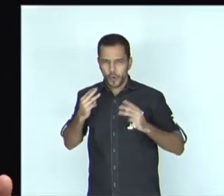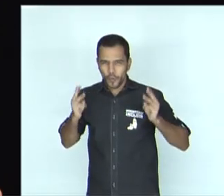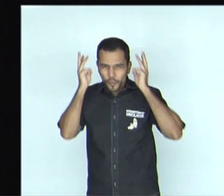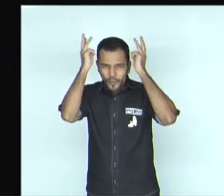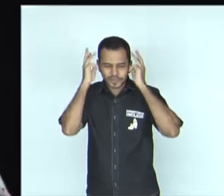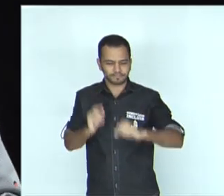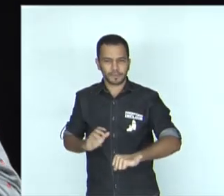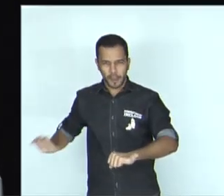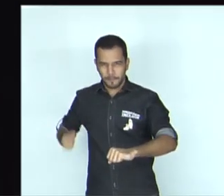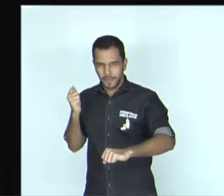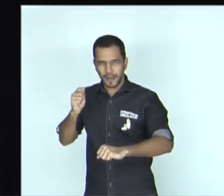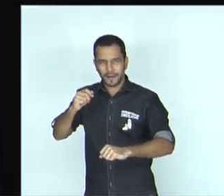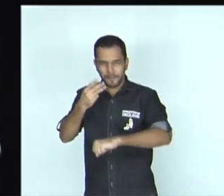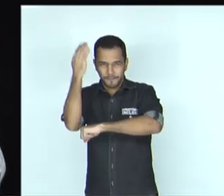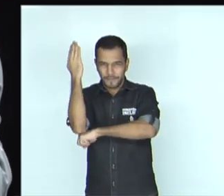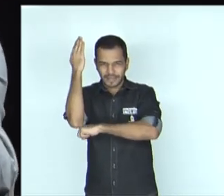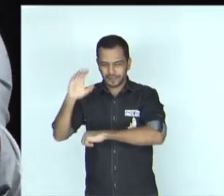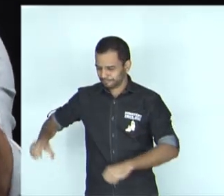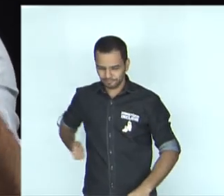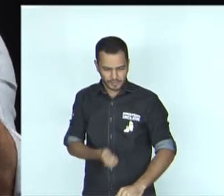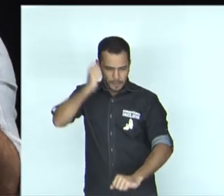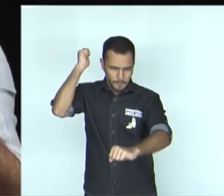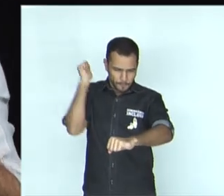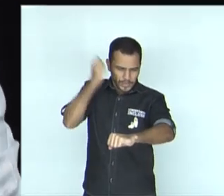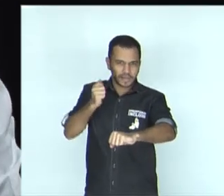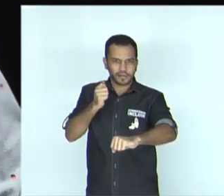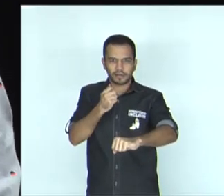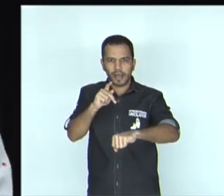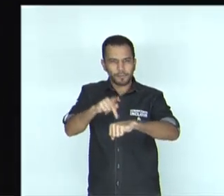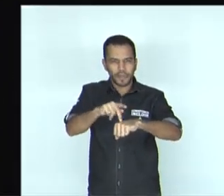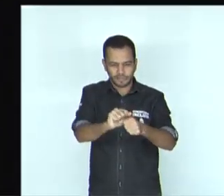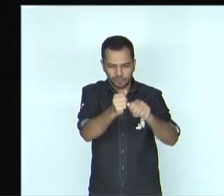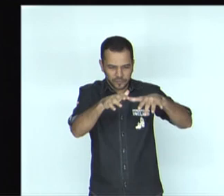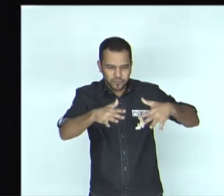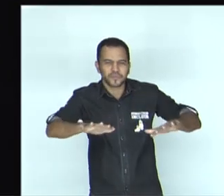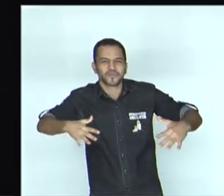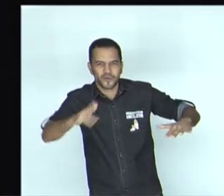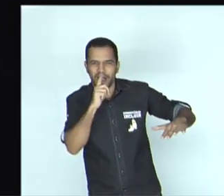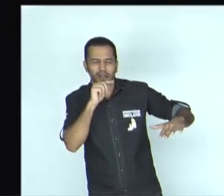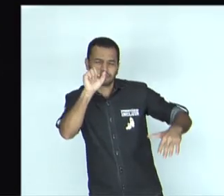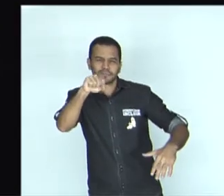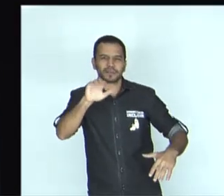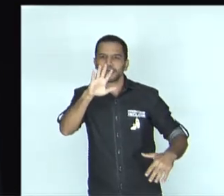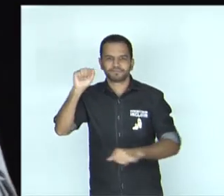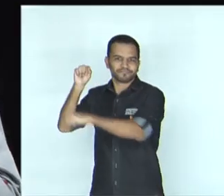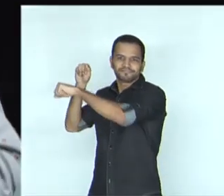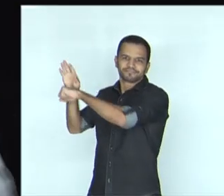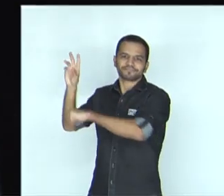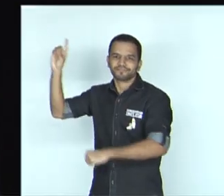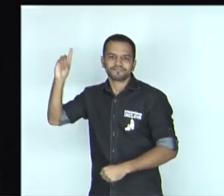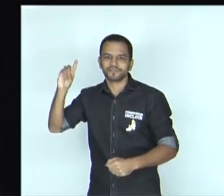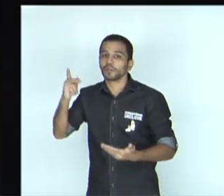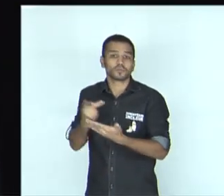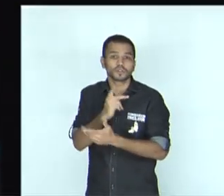Moisés. A quem mais Deus dá, mais Deus vai cobrar. Moisés era um camarada que ele